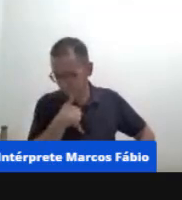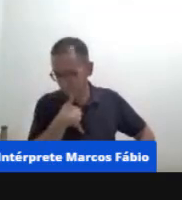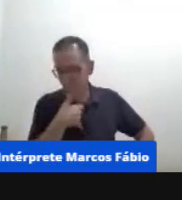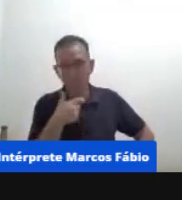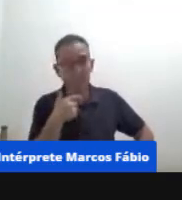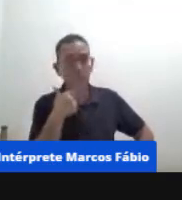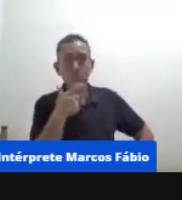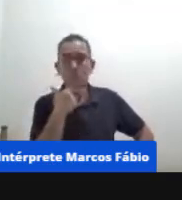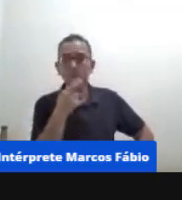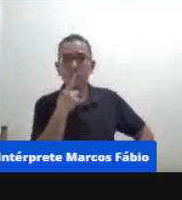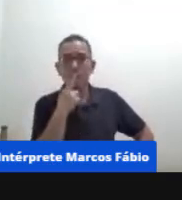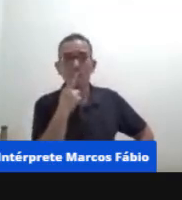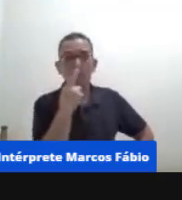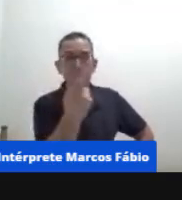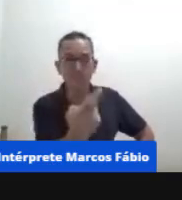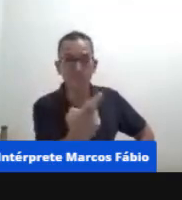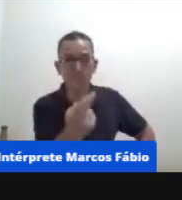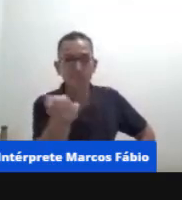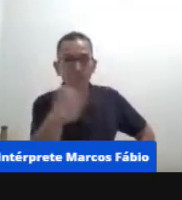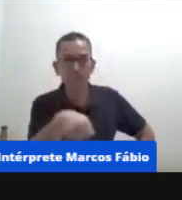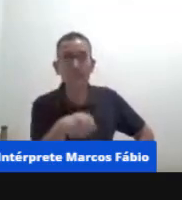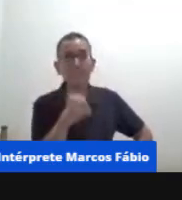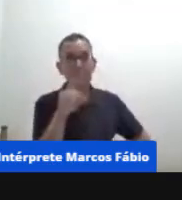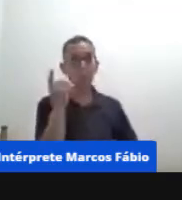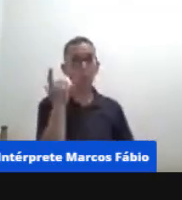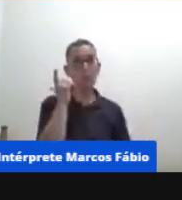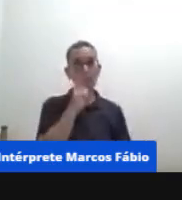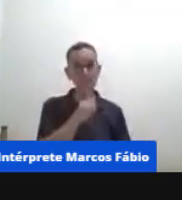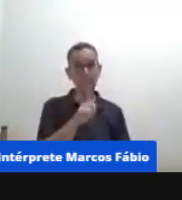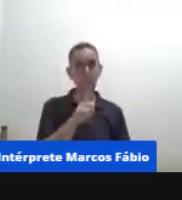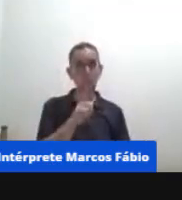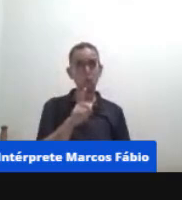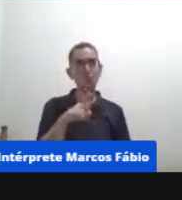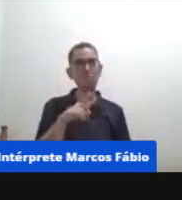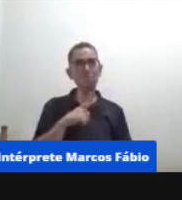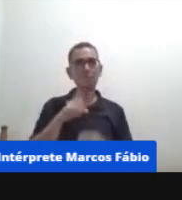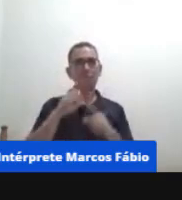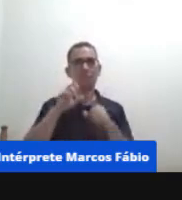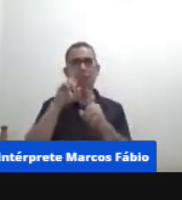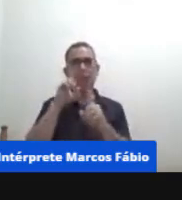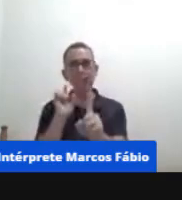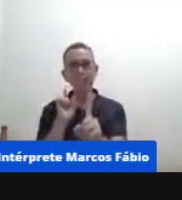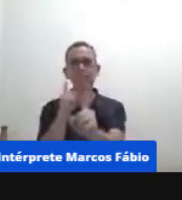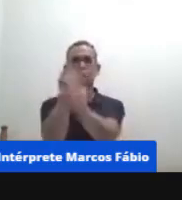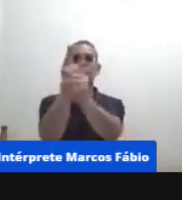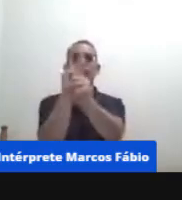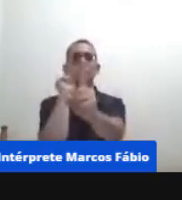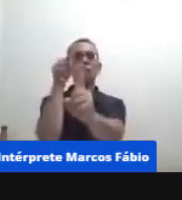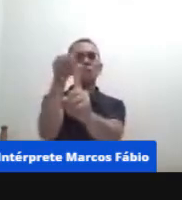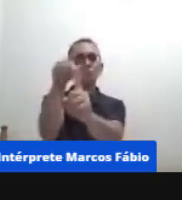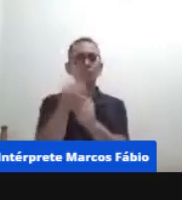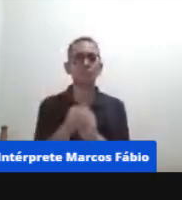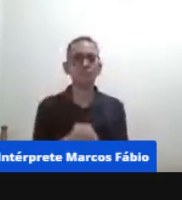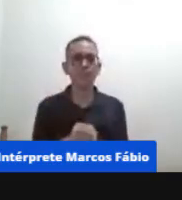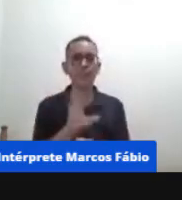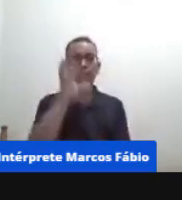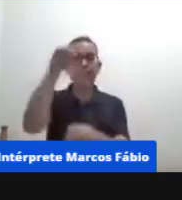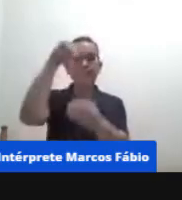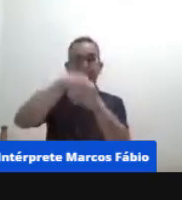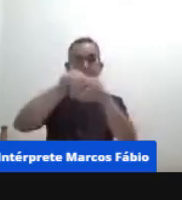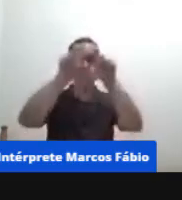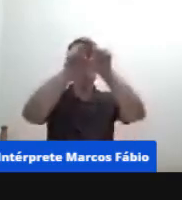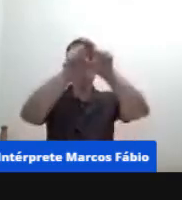se eu consigo deixar isso de uma maneira mais direcionada. Então, dentro da tirinha, e principalmente a gente procurou até